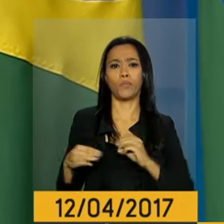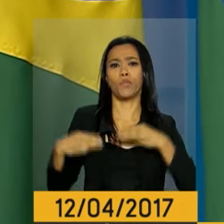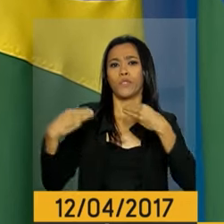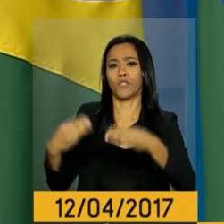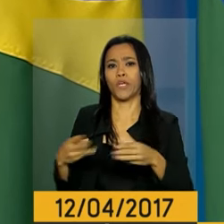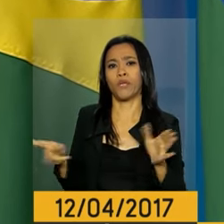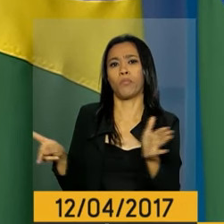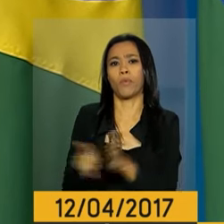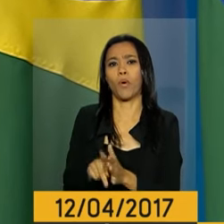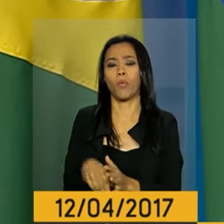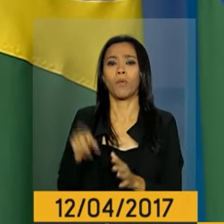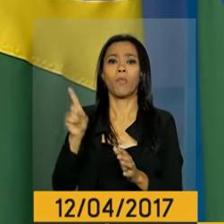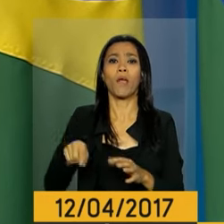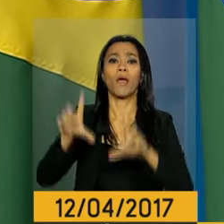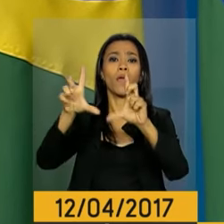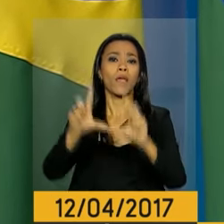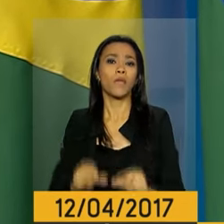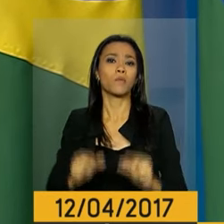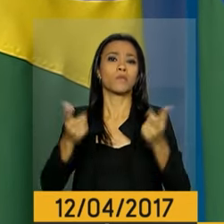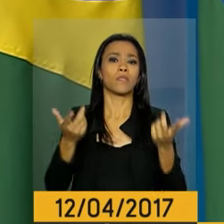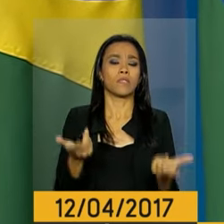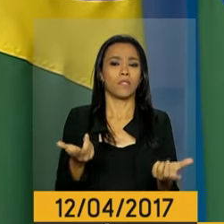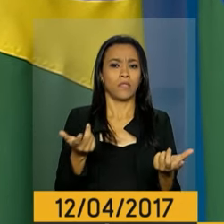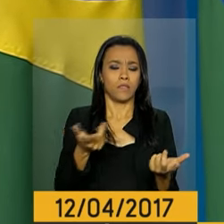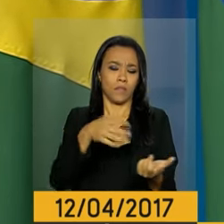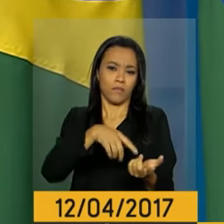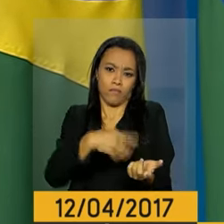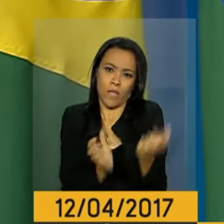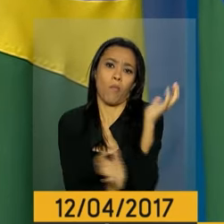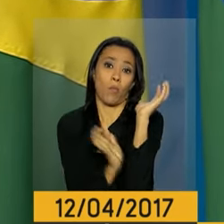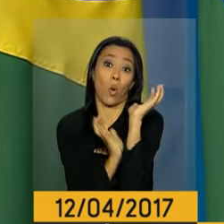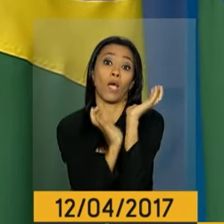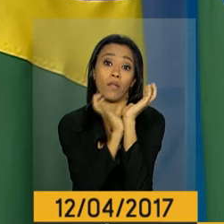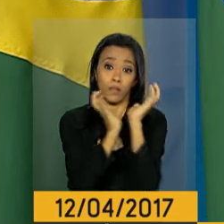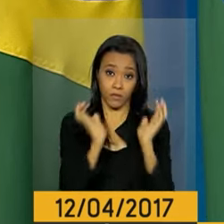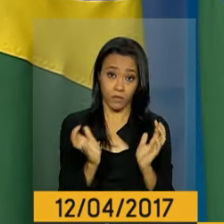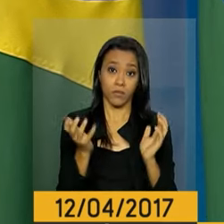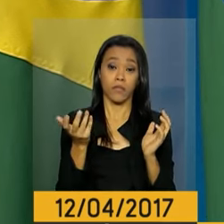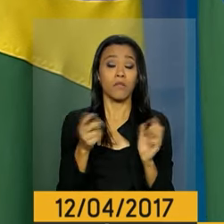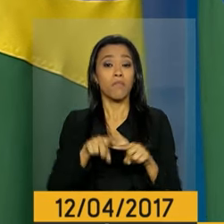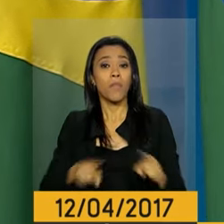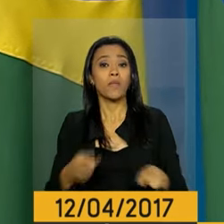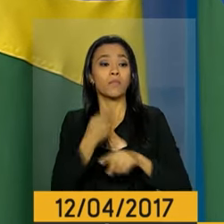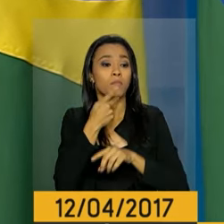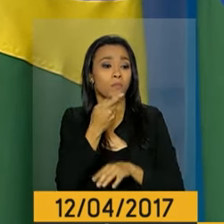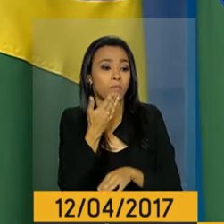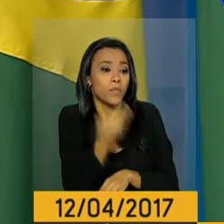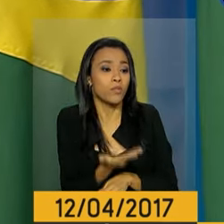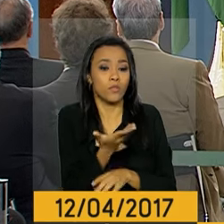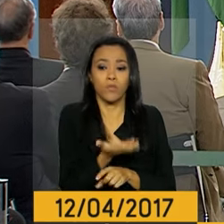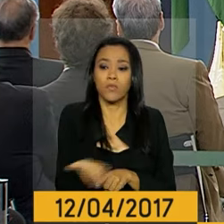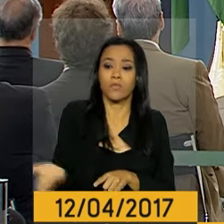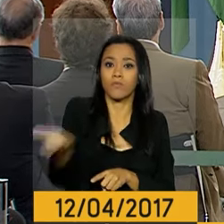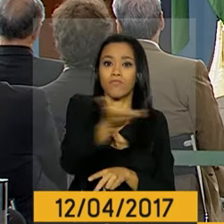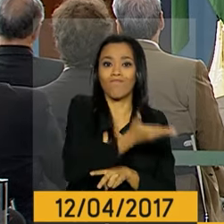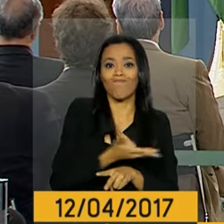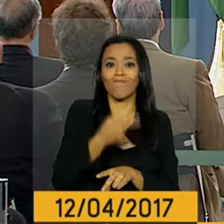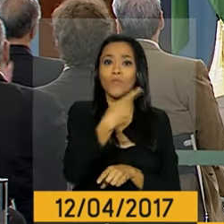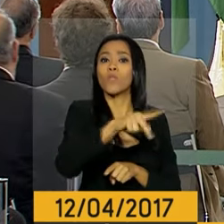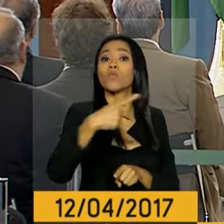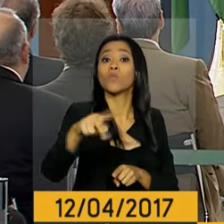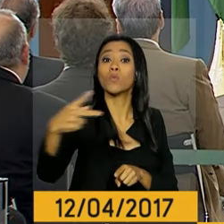para desburocratização Mas solicitamos aos ministros todos e a todos os agentes públicos que pudessem nos